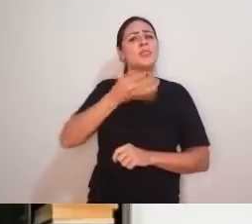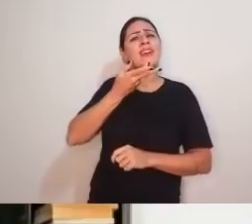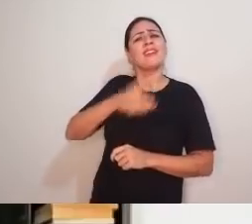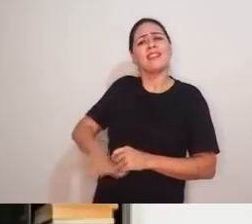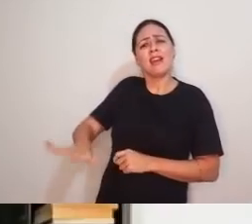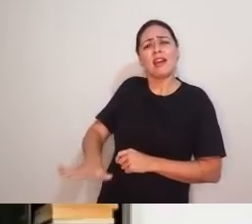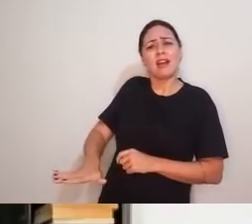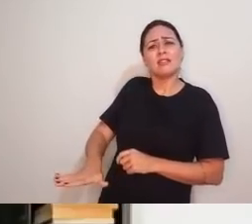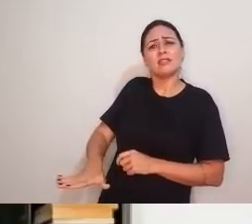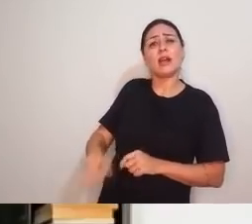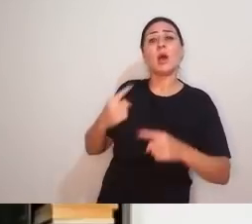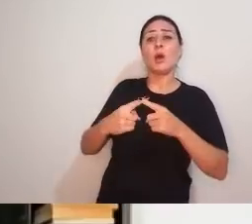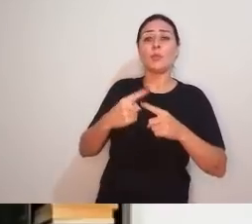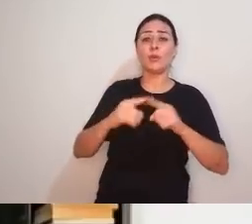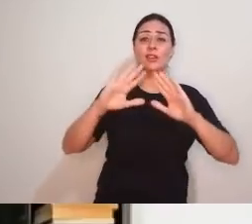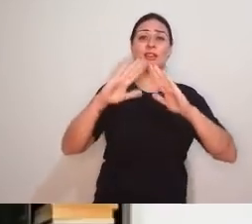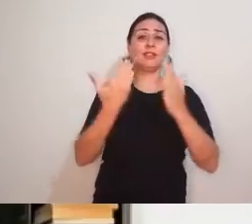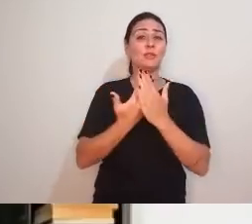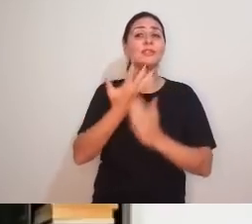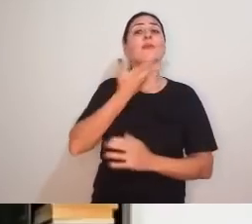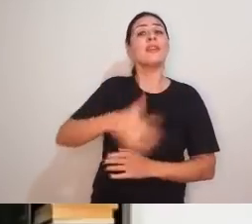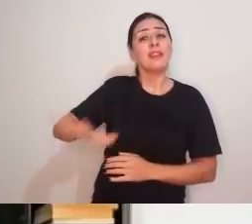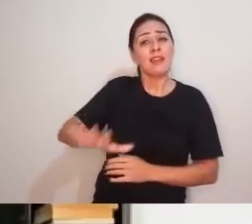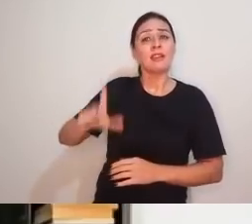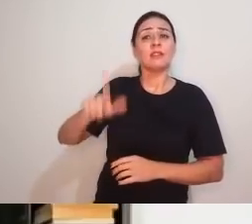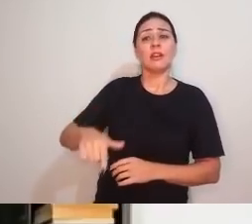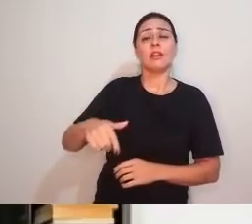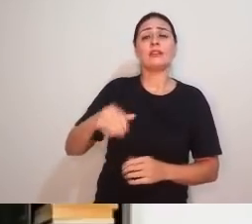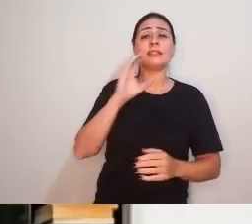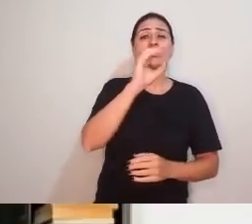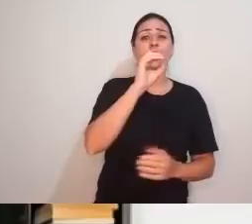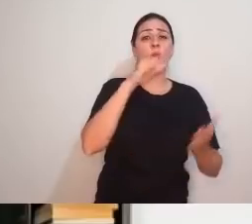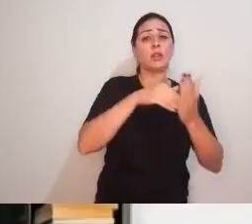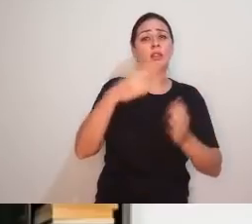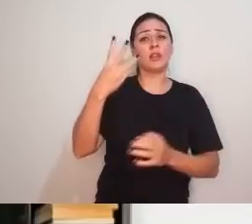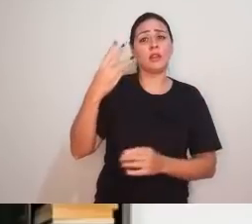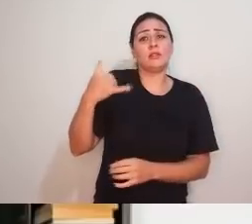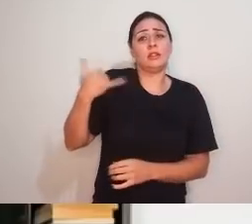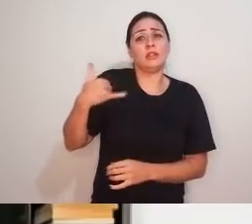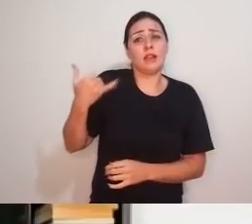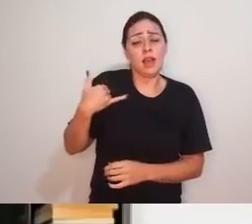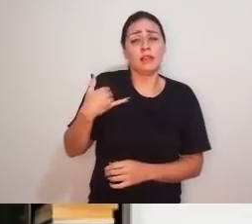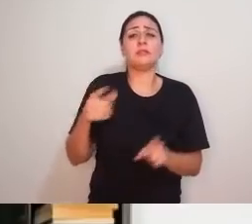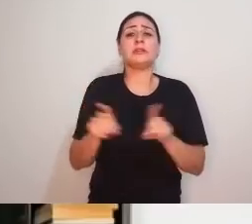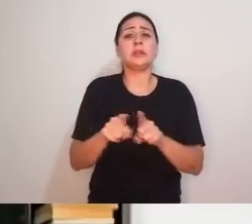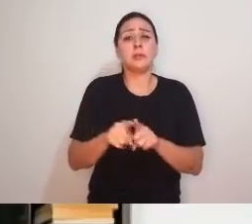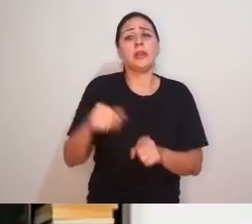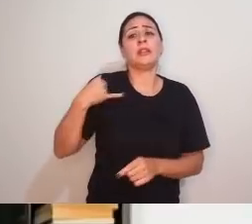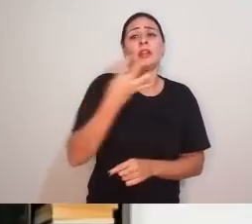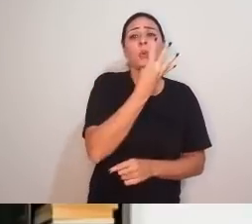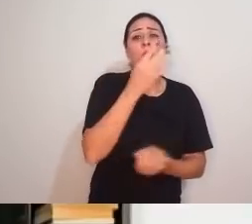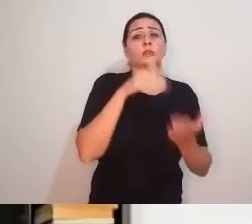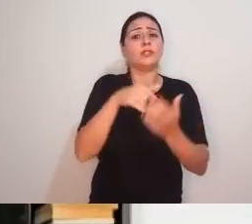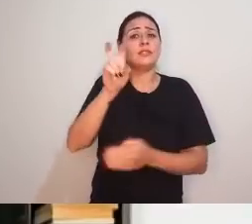ali com crianças de educação infantil de 0 a 3 anos, a pré-escola 4 e 5, que é a educação obrigatória, né? E até o